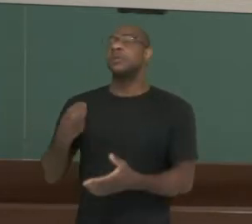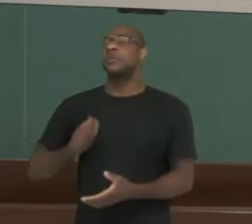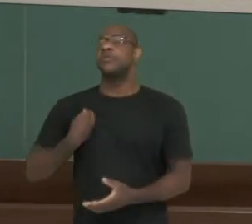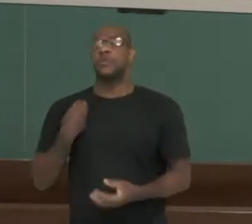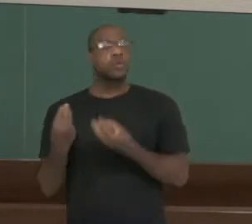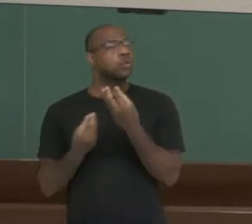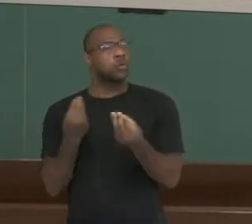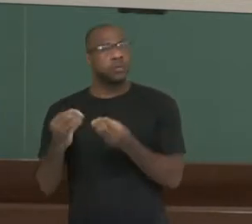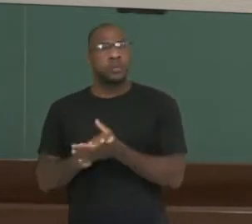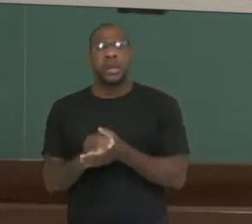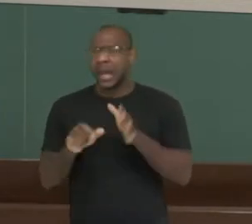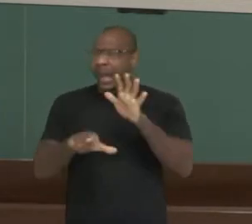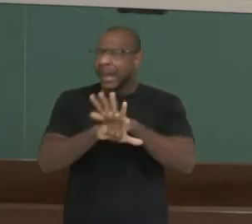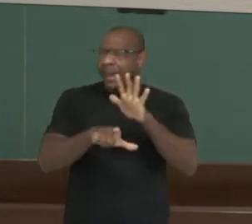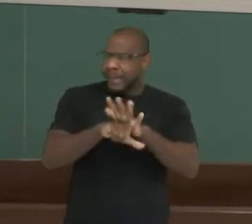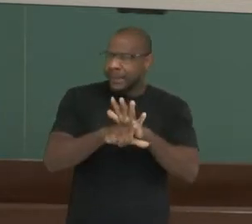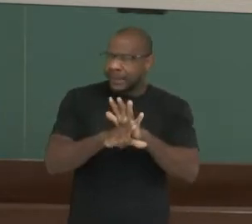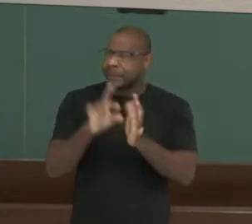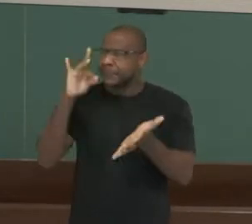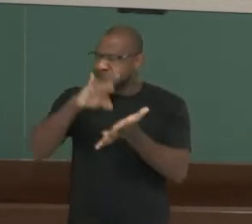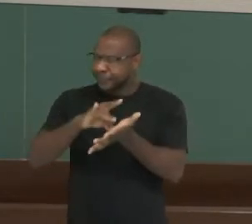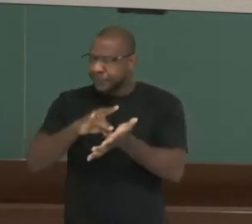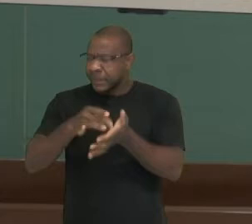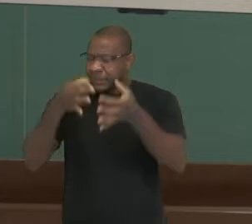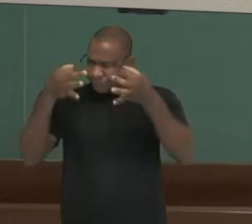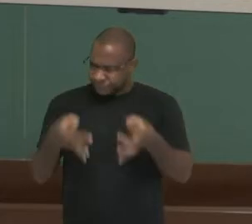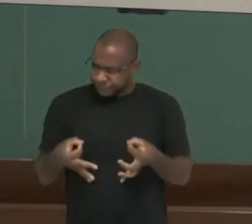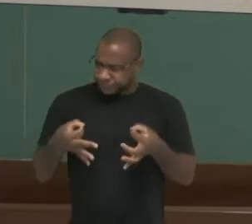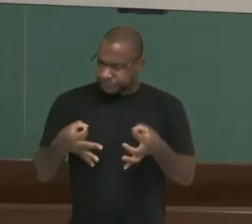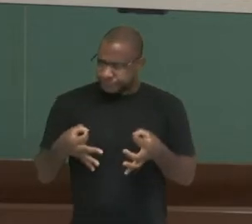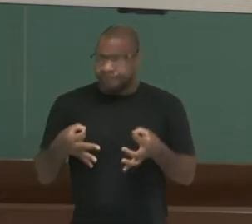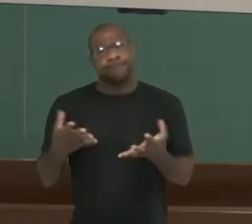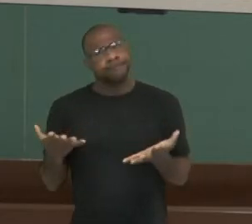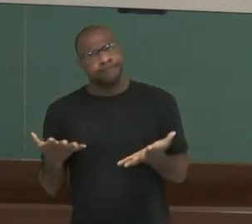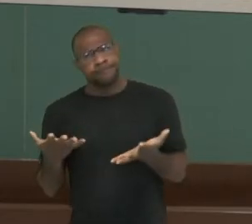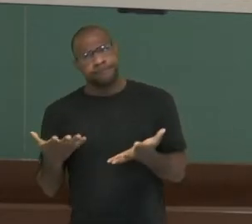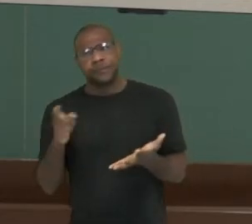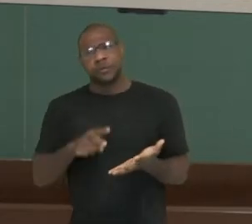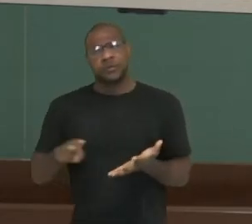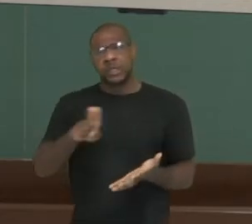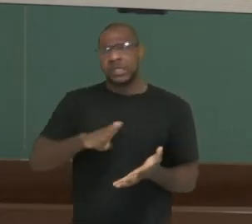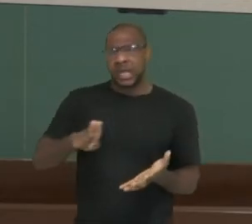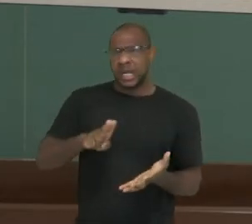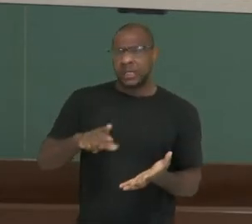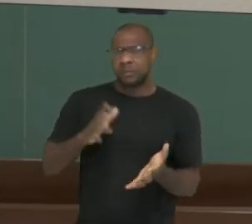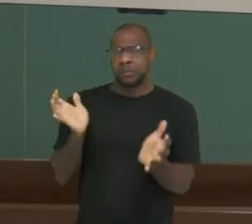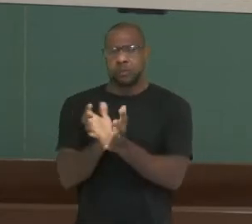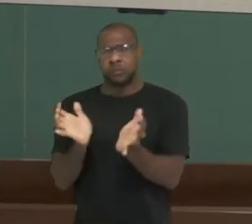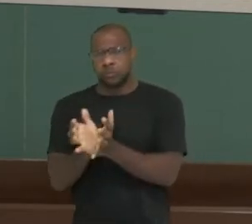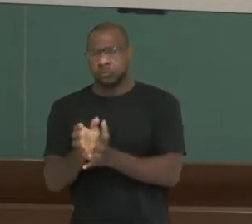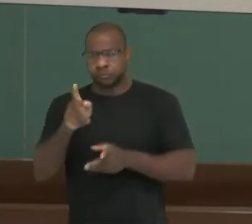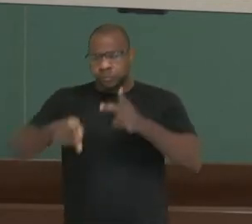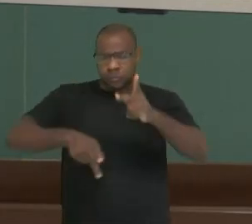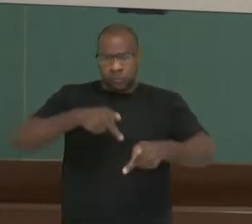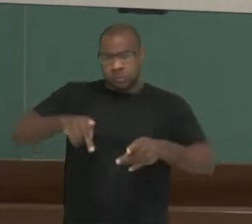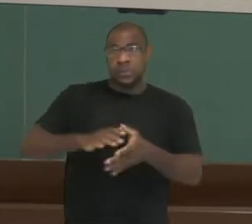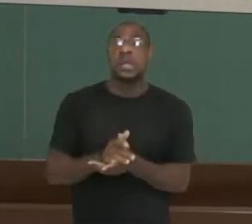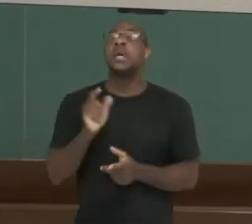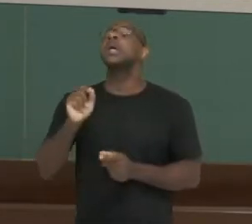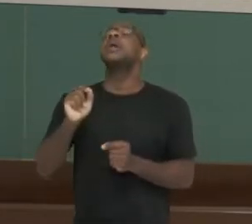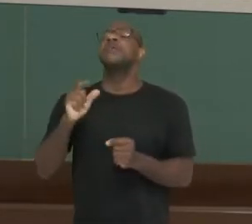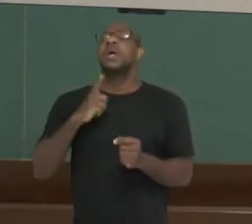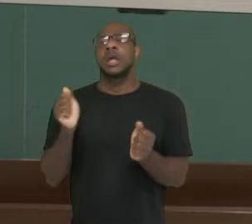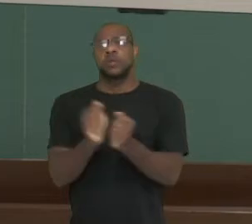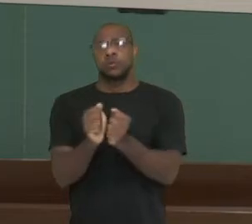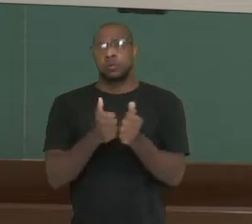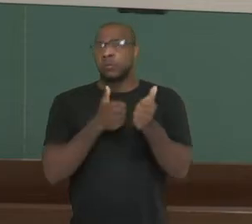essas leis, elas realmente eram justas? Será que elas foram utilizadas pela população? Quem vai estar com a